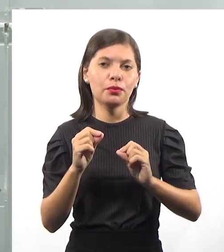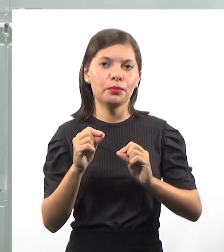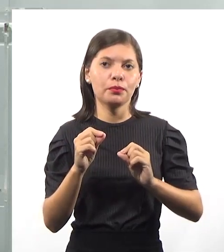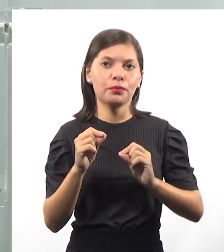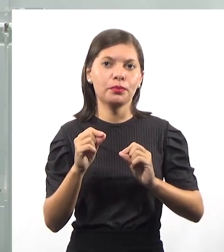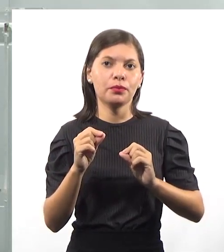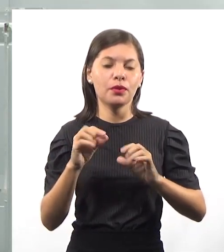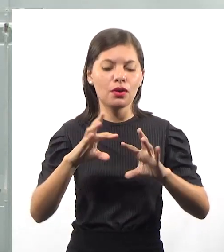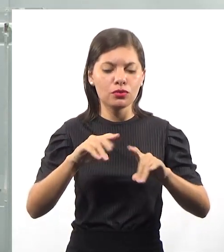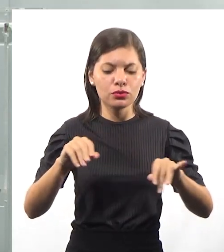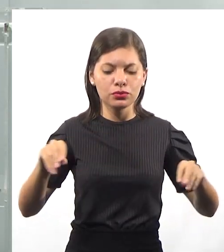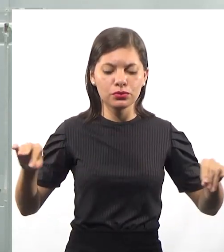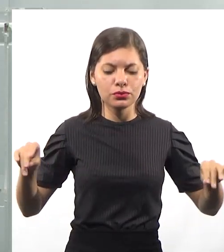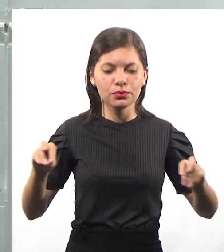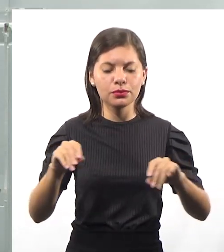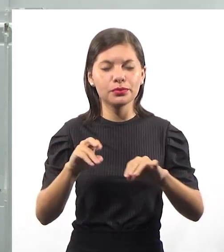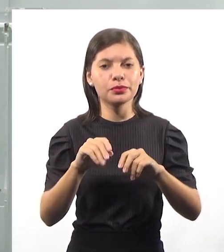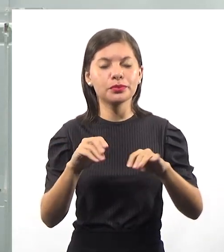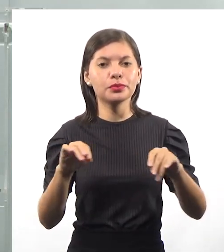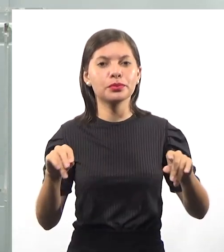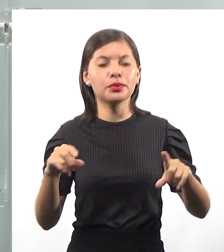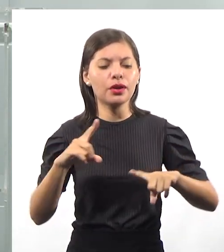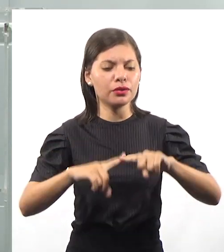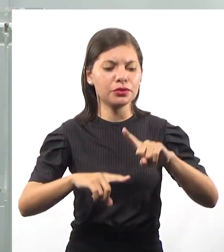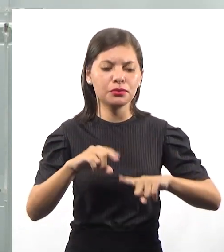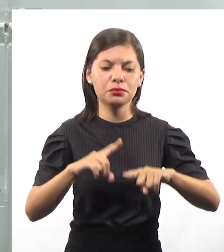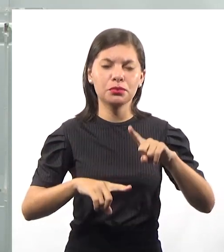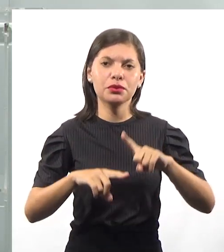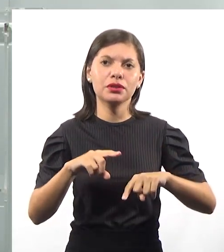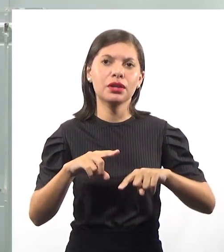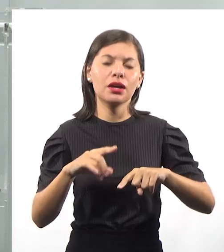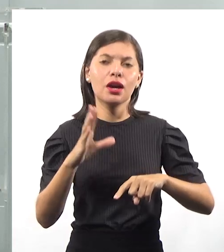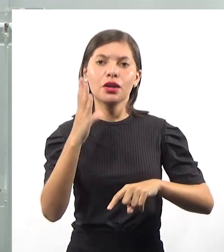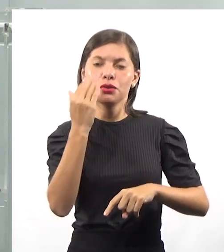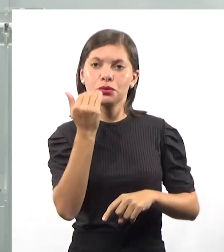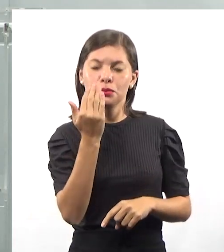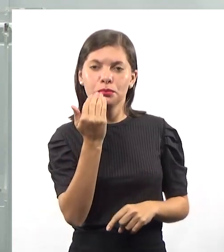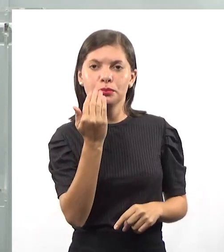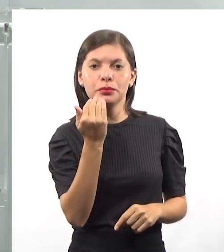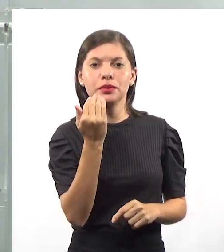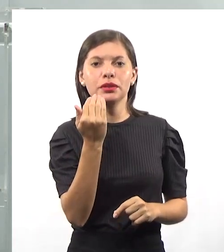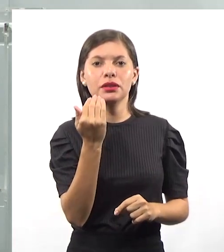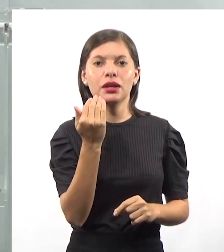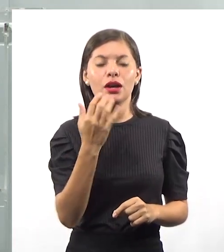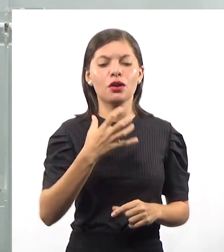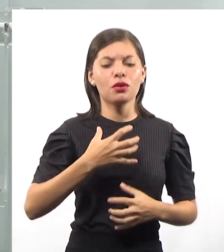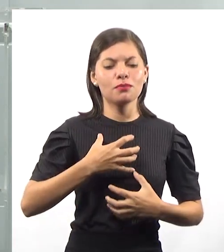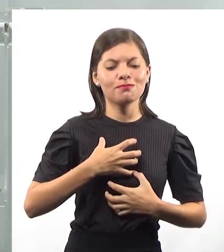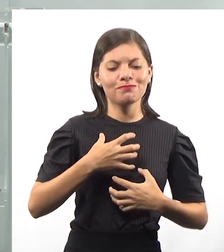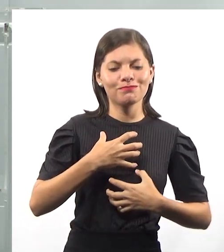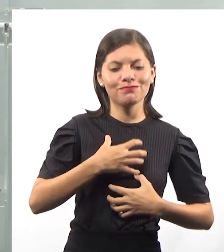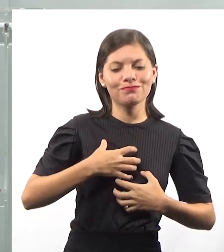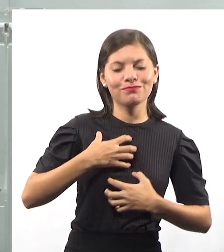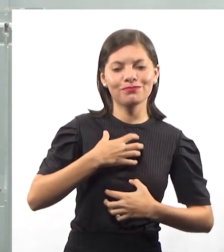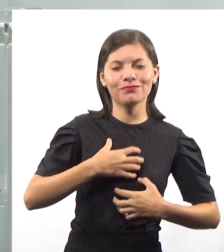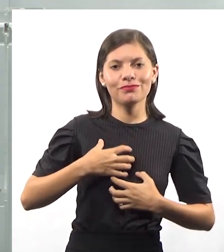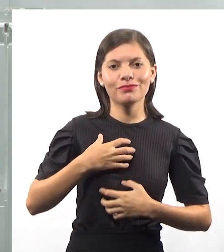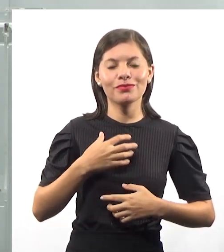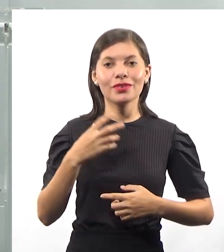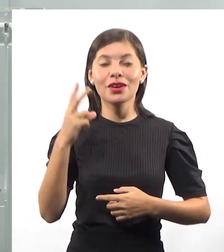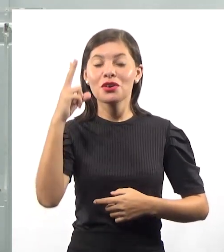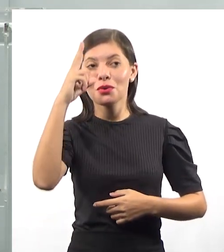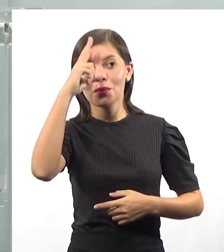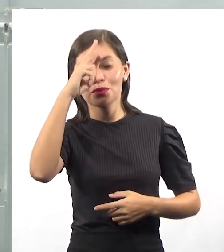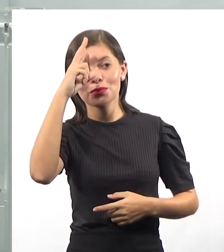formas, com pesos, então, com areia, com tipos de comida, com sensações,